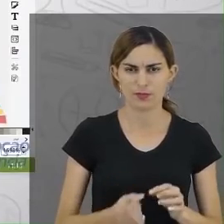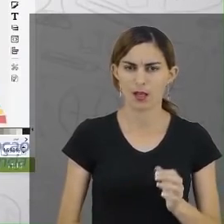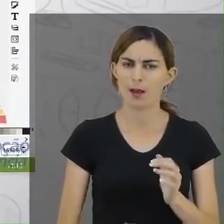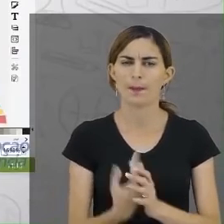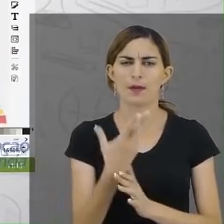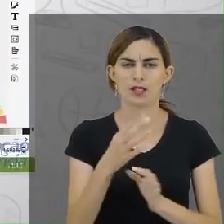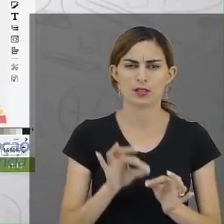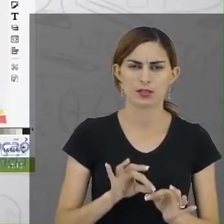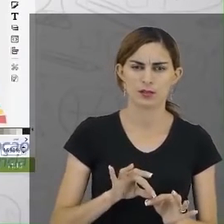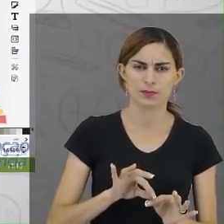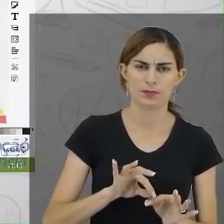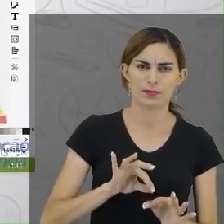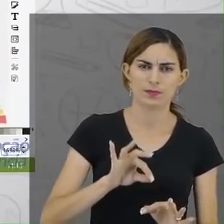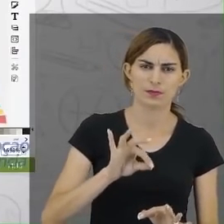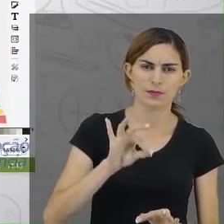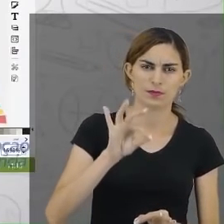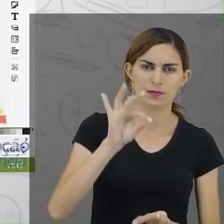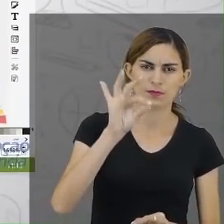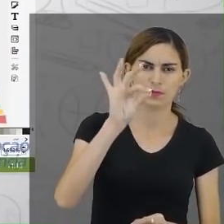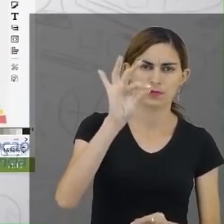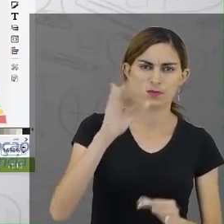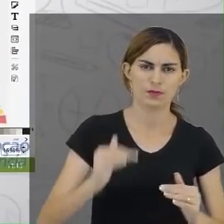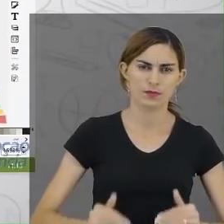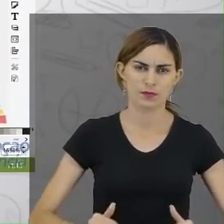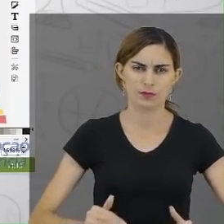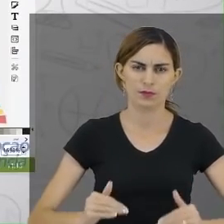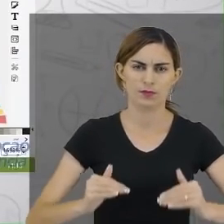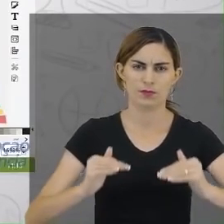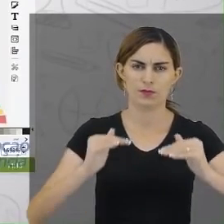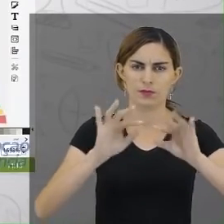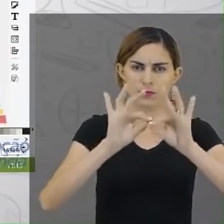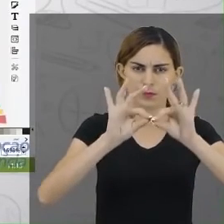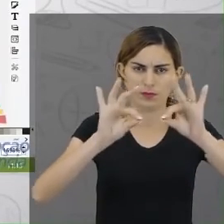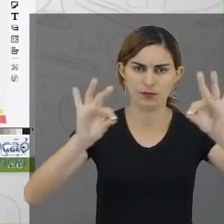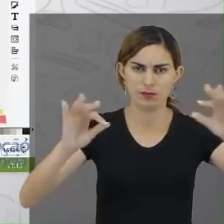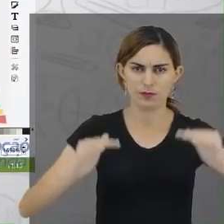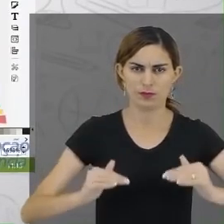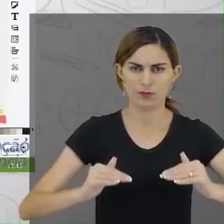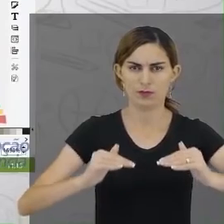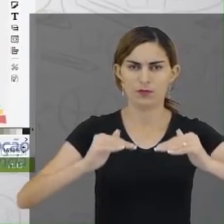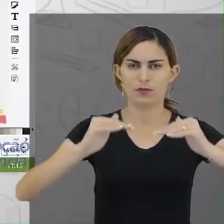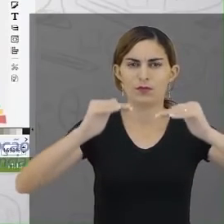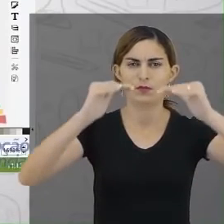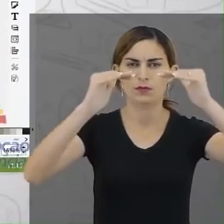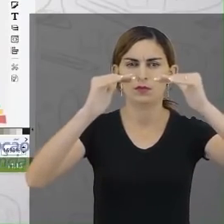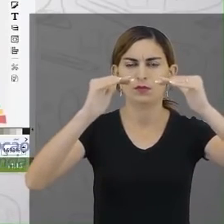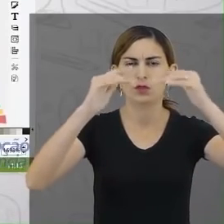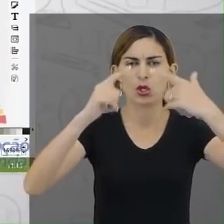Vai aparecer os controles. E arrastamos